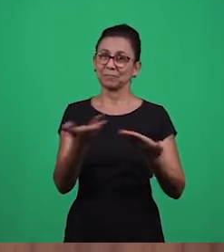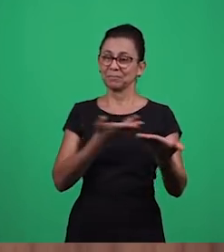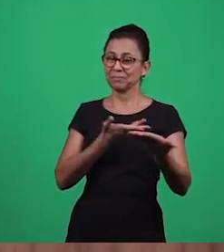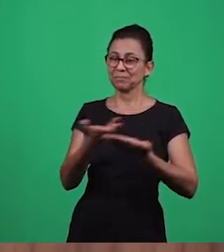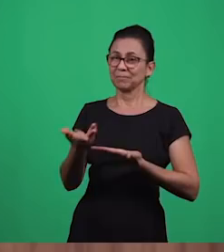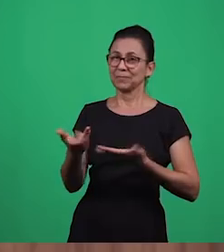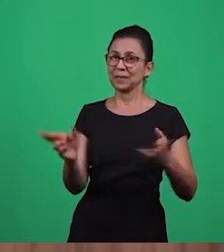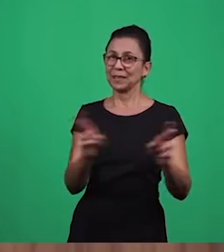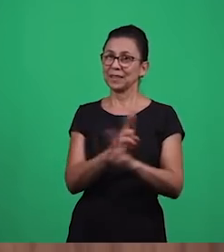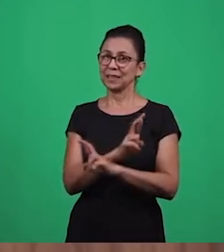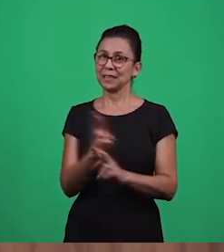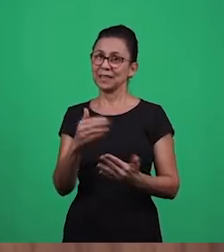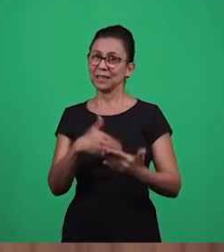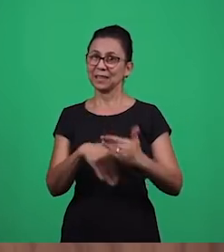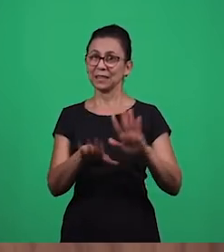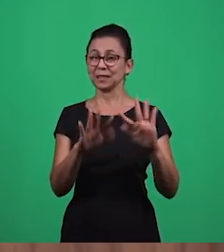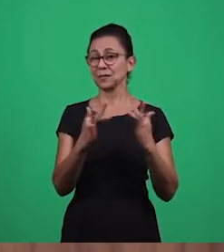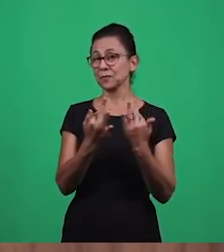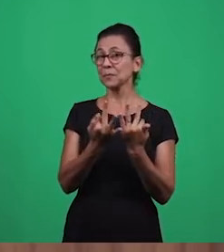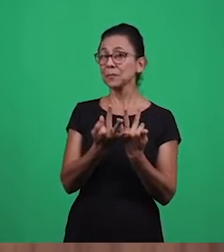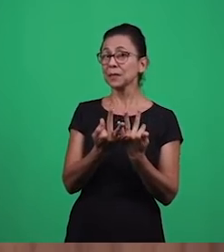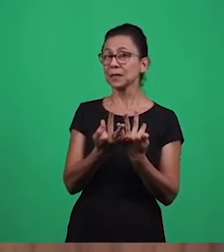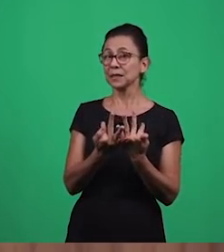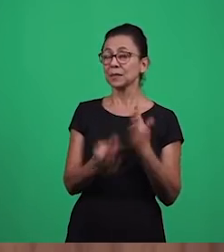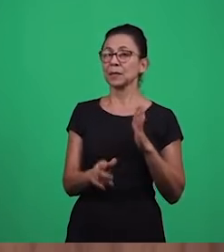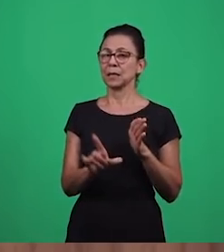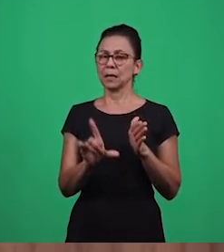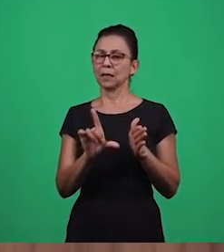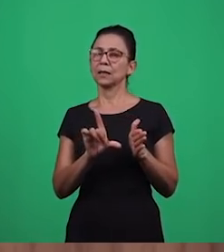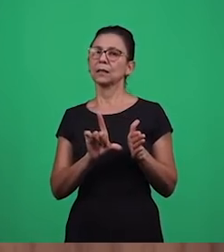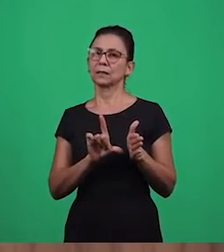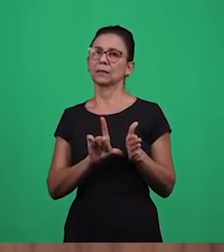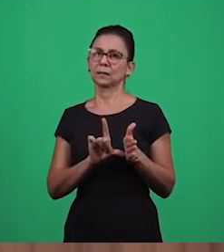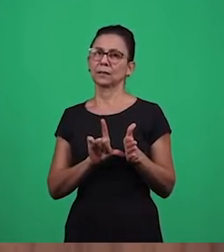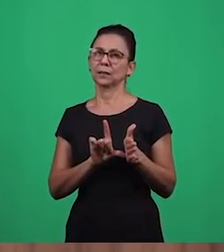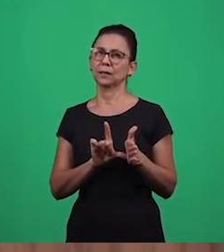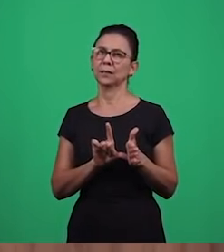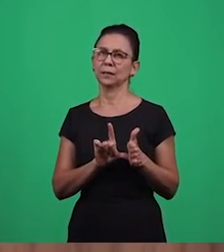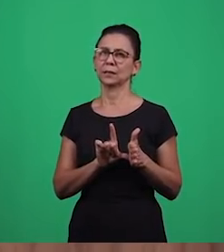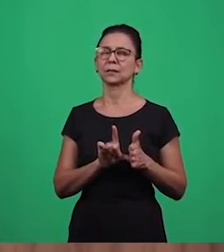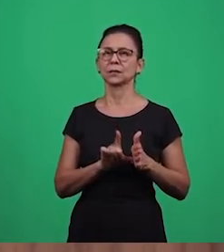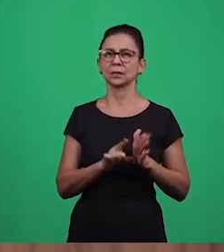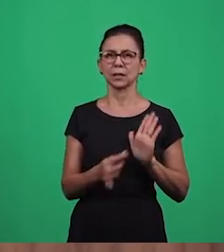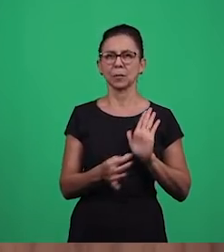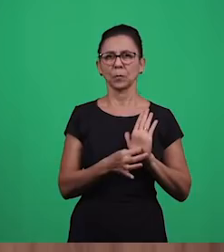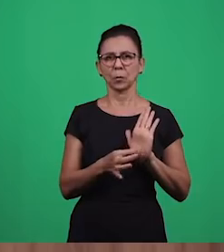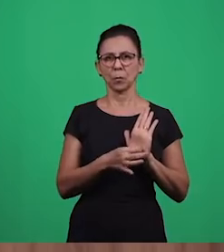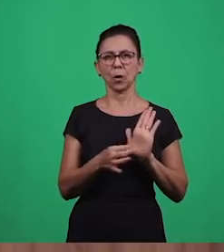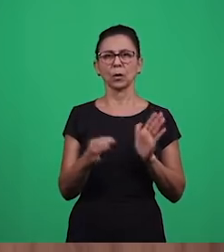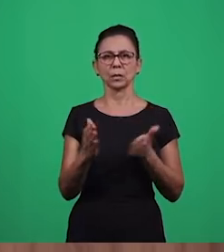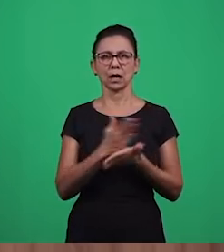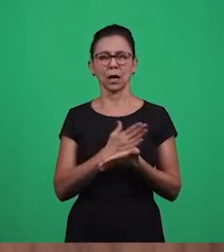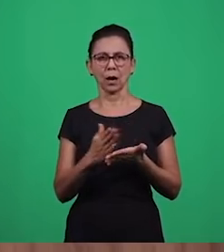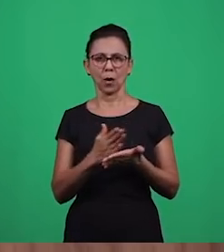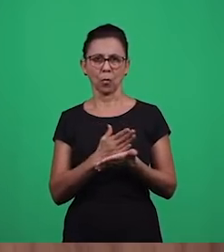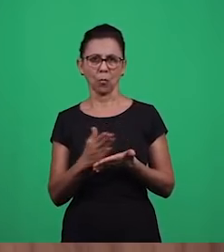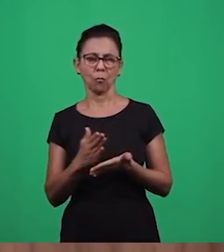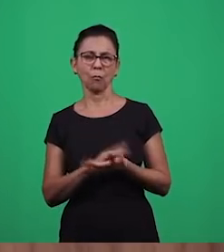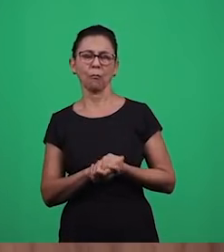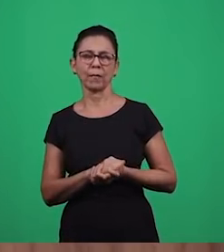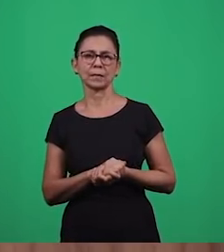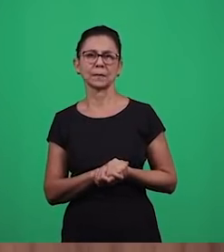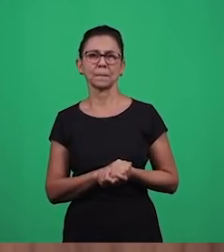outras pessoas que são do convívio dele. Mas antes de nós propormos algumas sugestões de